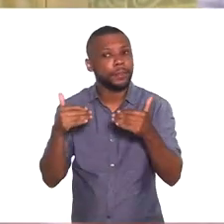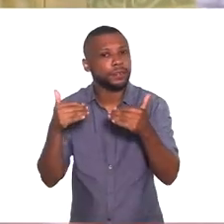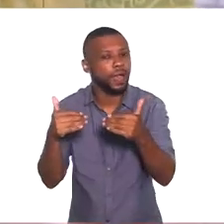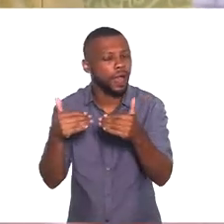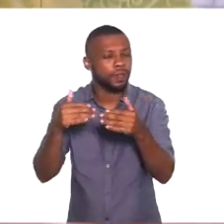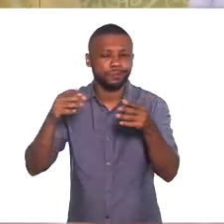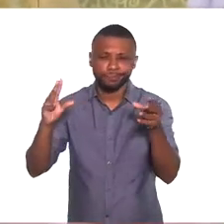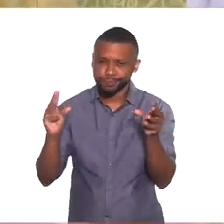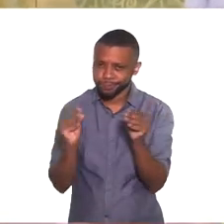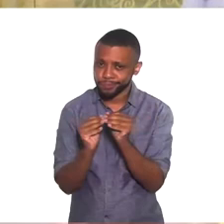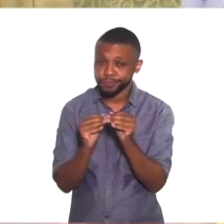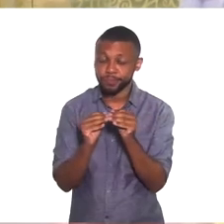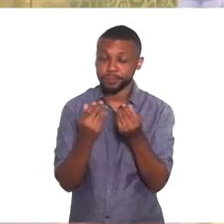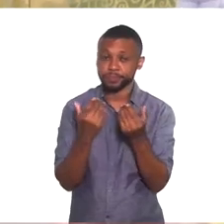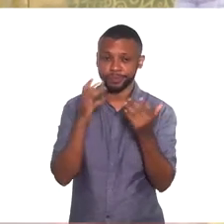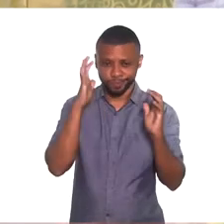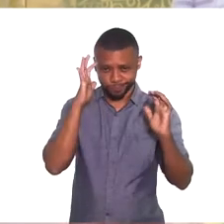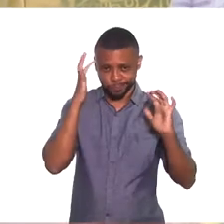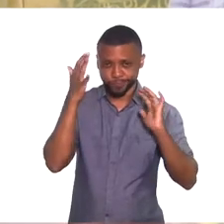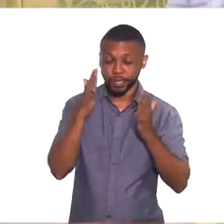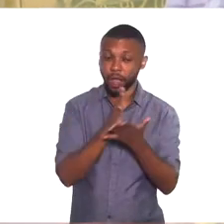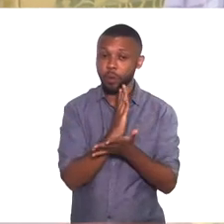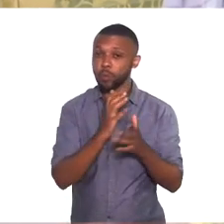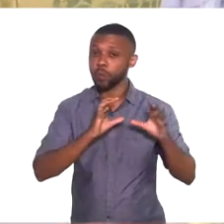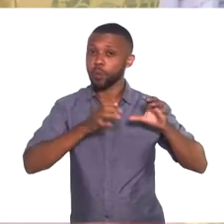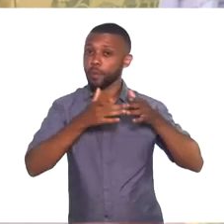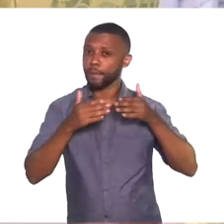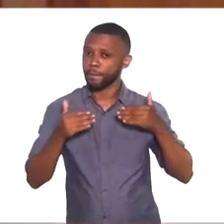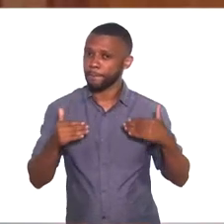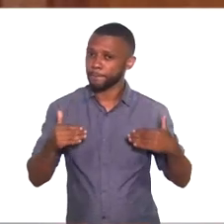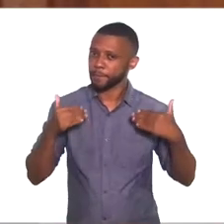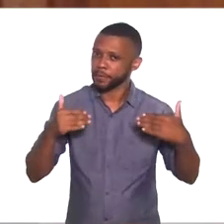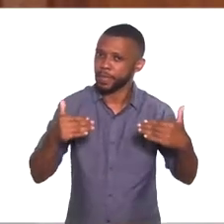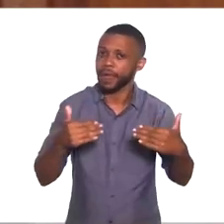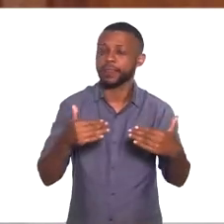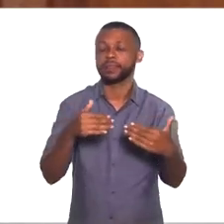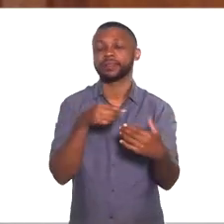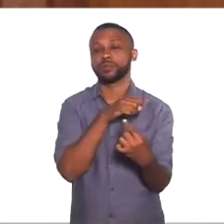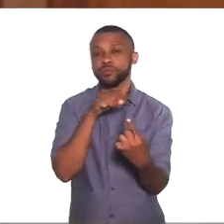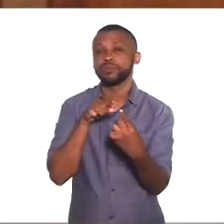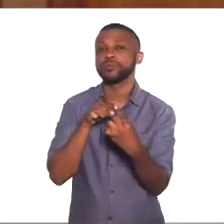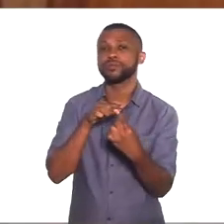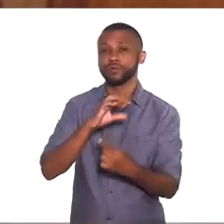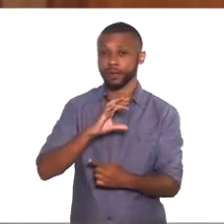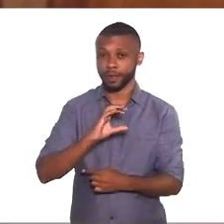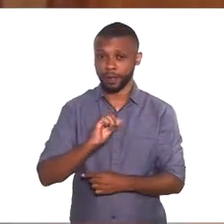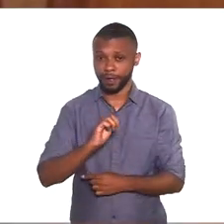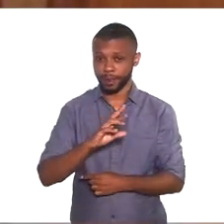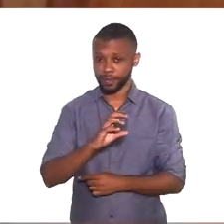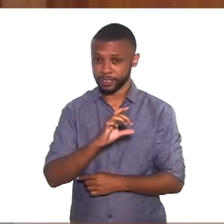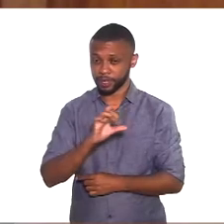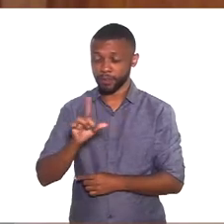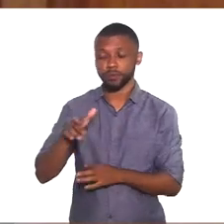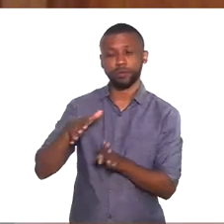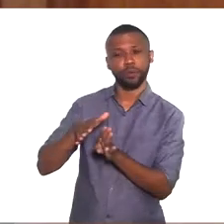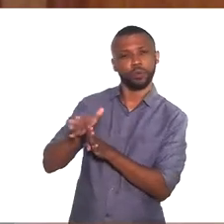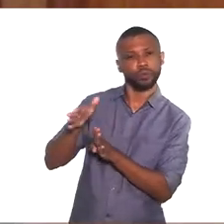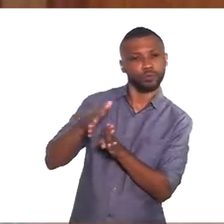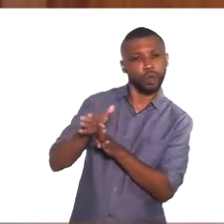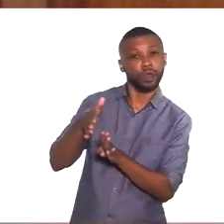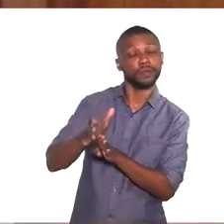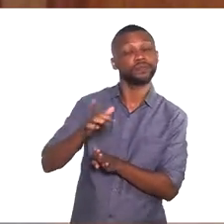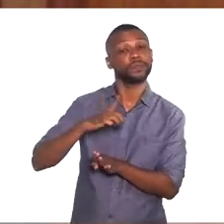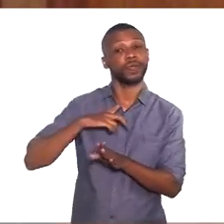tem assim algumas algum de castelo seja alguns pede Ministérios traduzido para a nossa realidade em que